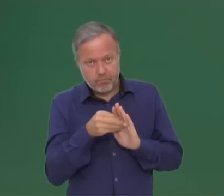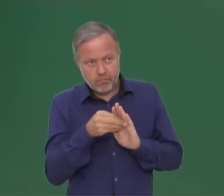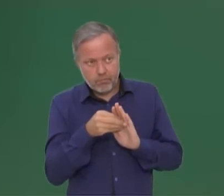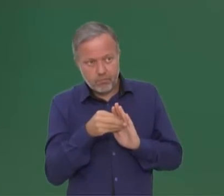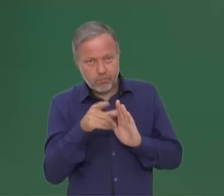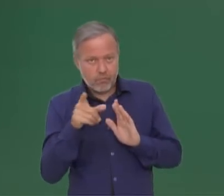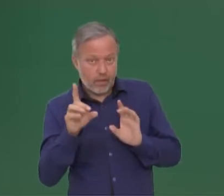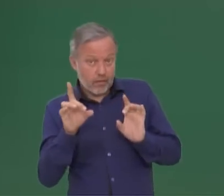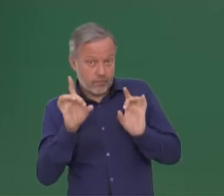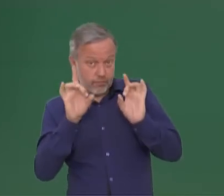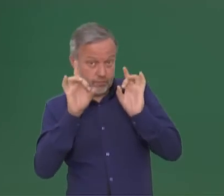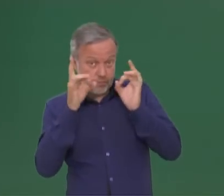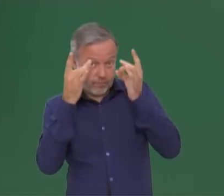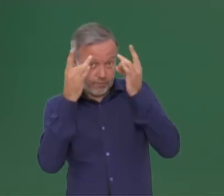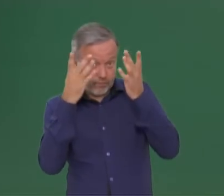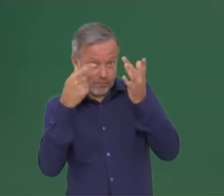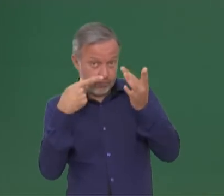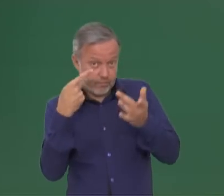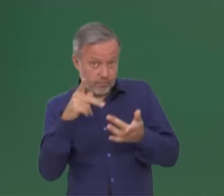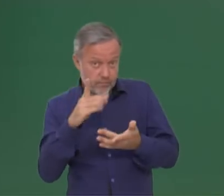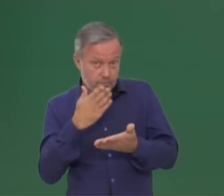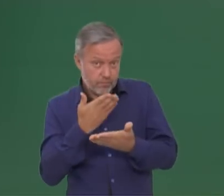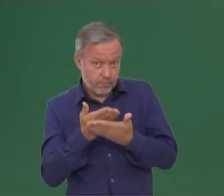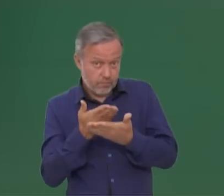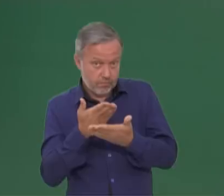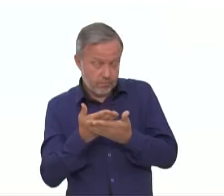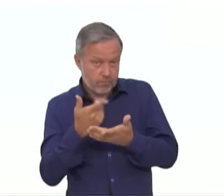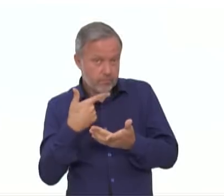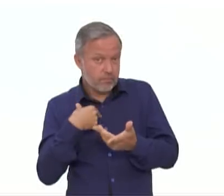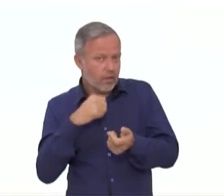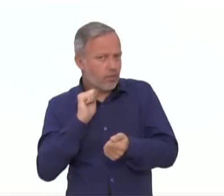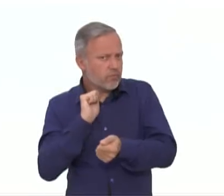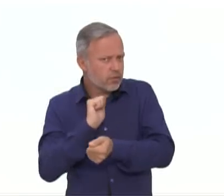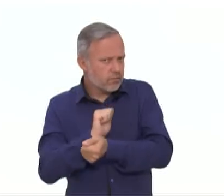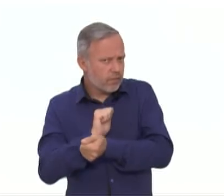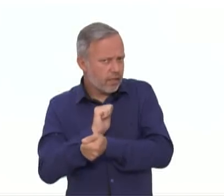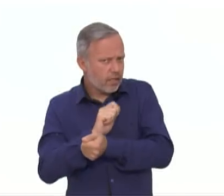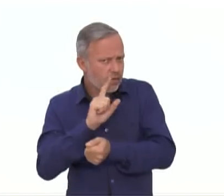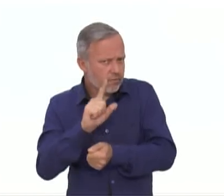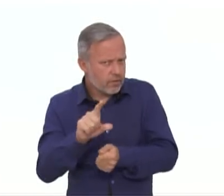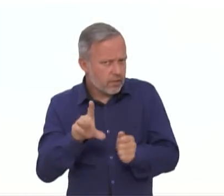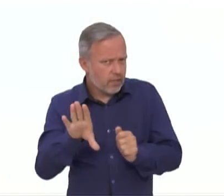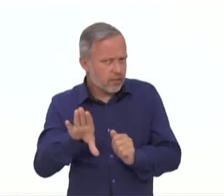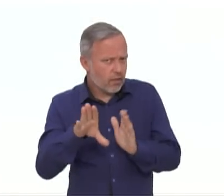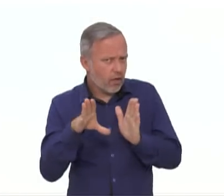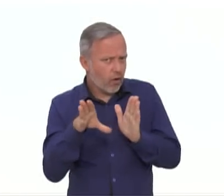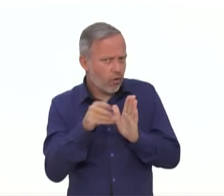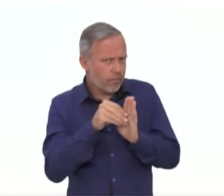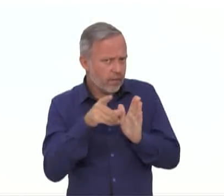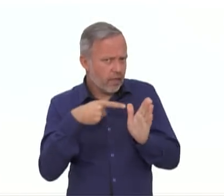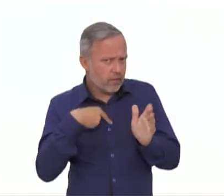para facilitar os teus estudos. Eu vou dar um tempo para vocês copiarem e daqui a pouco eu volto para a gente continuar a nossa aula.